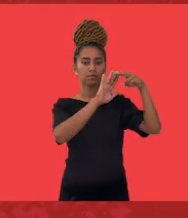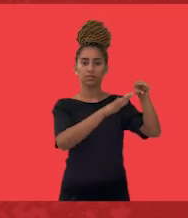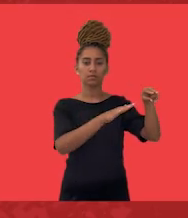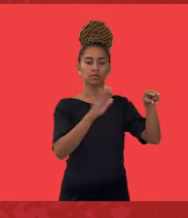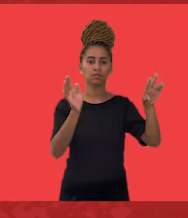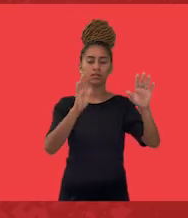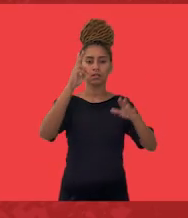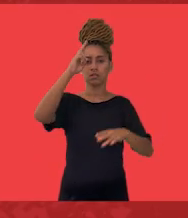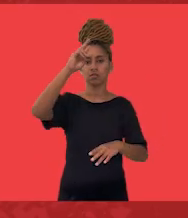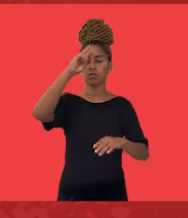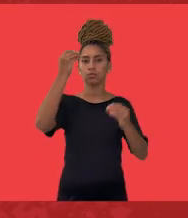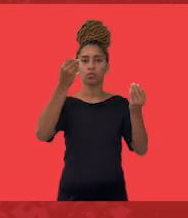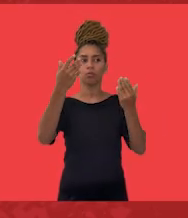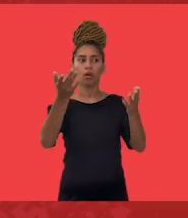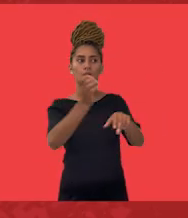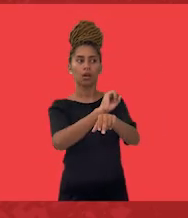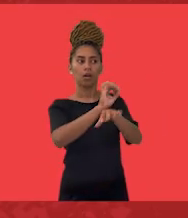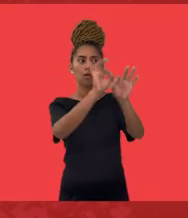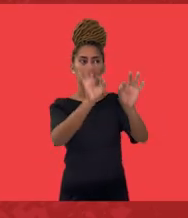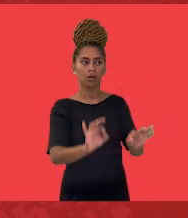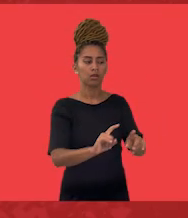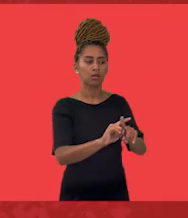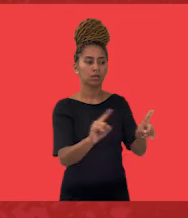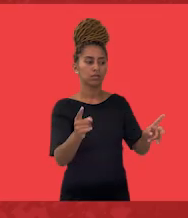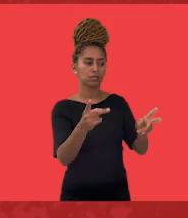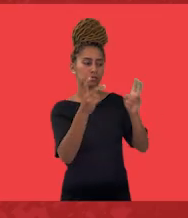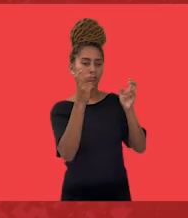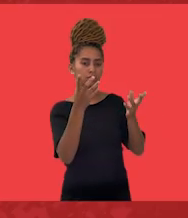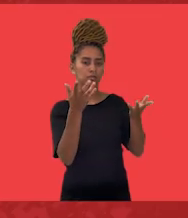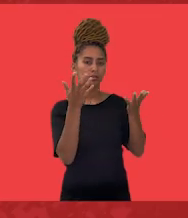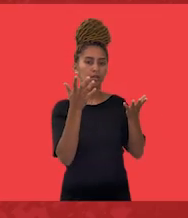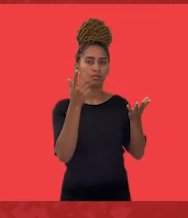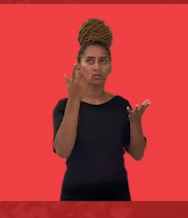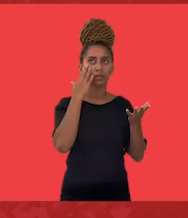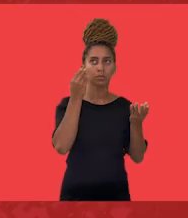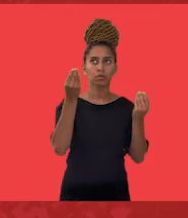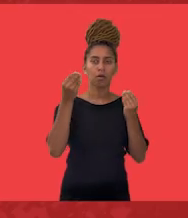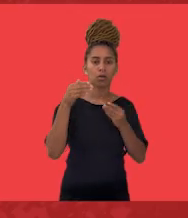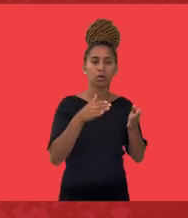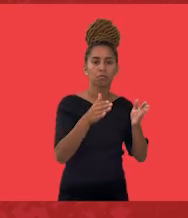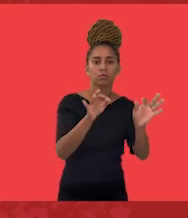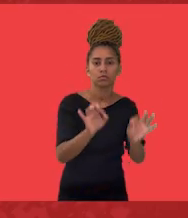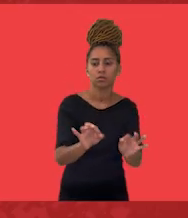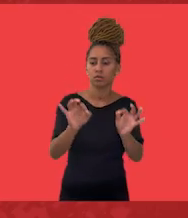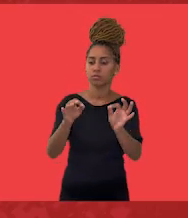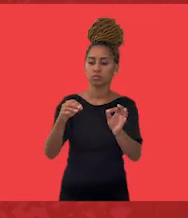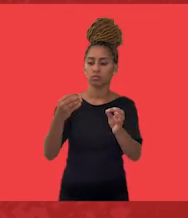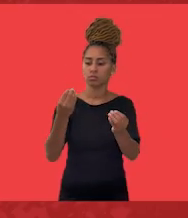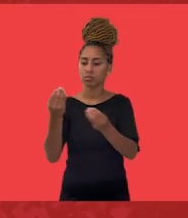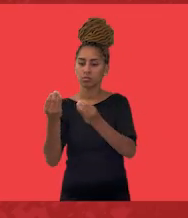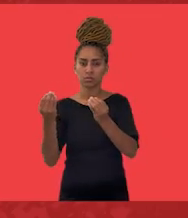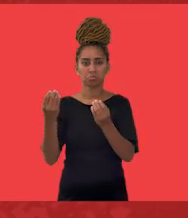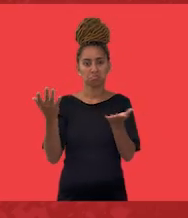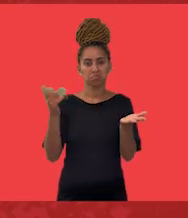A constatação de ser o outro Não fera,